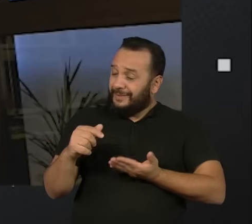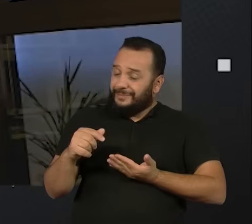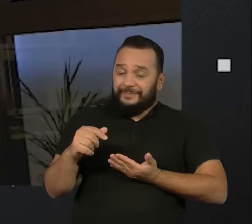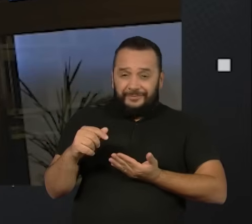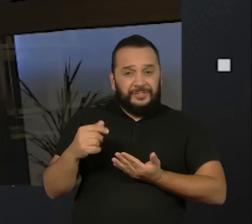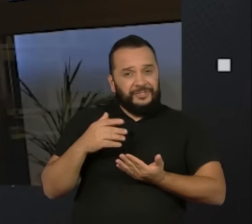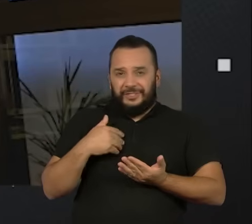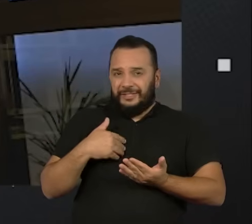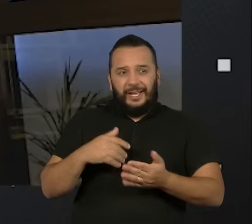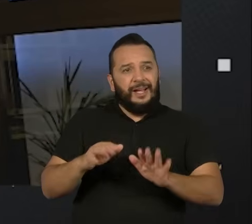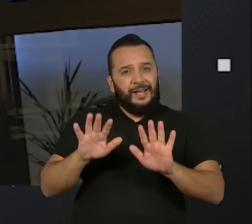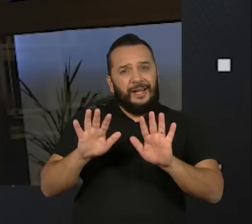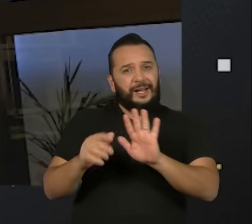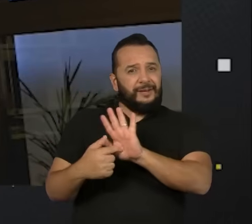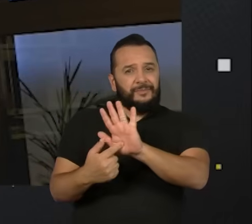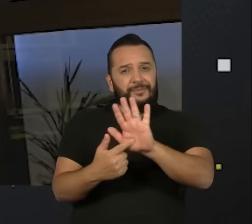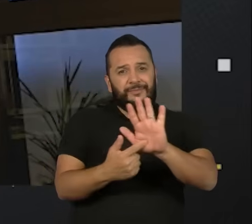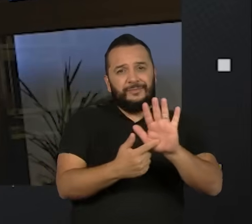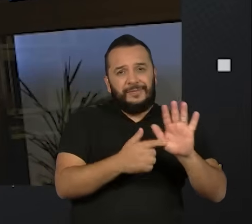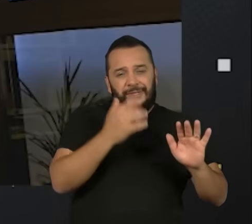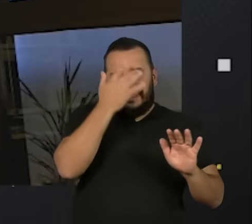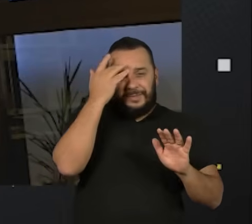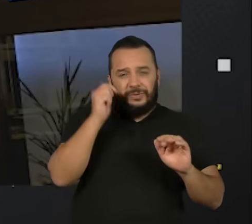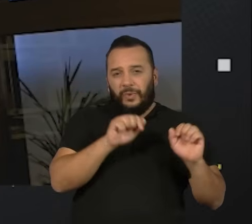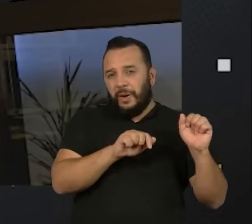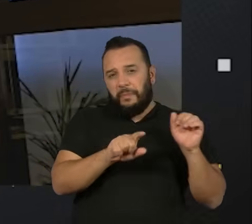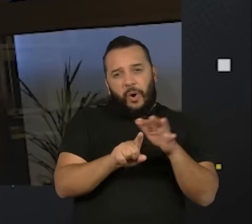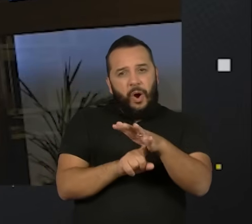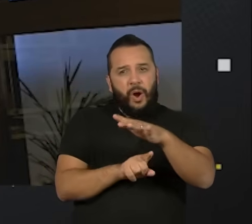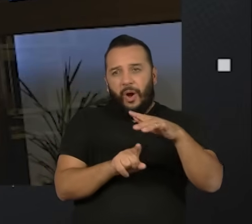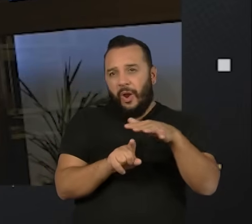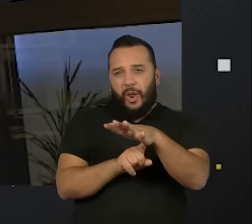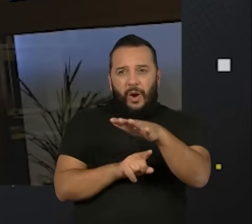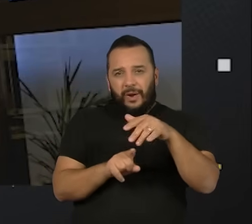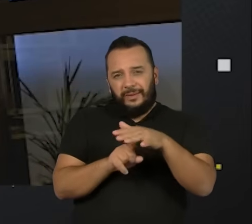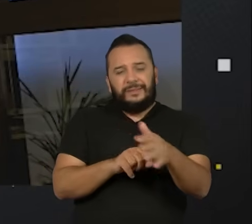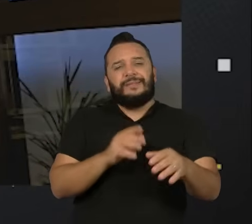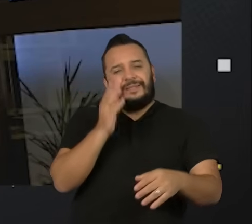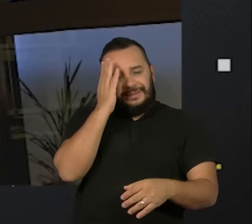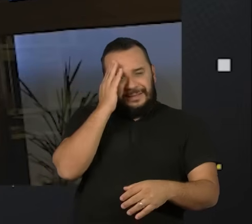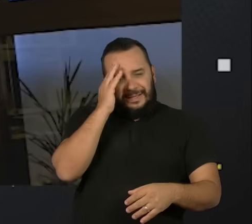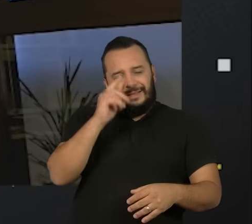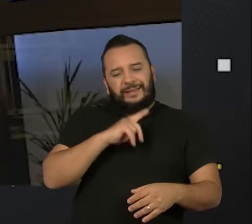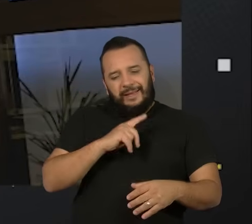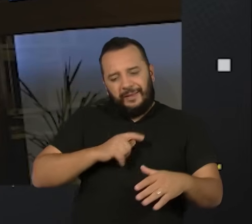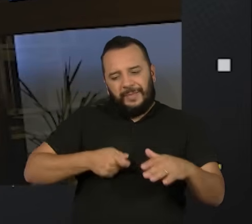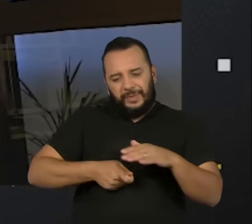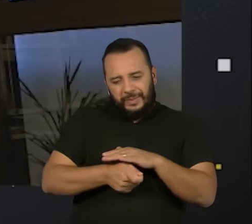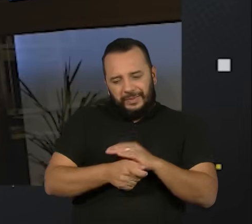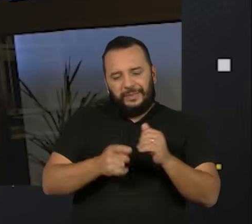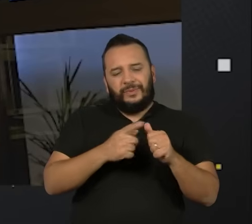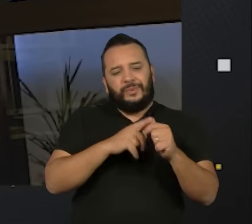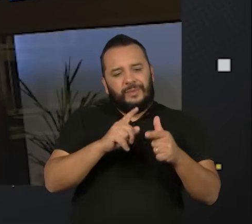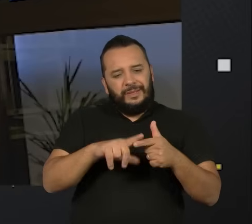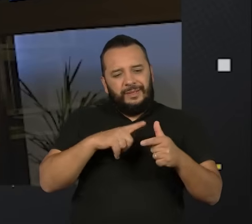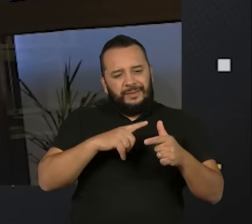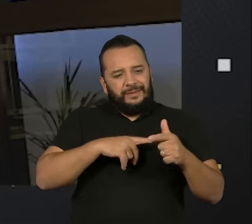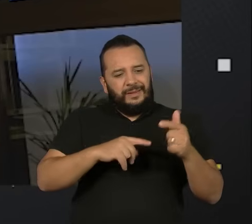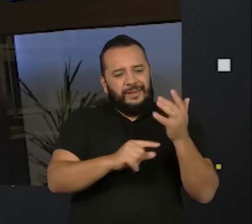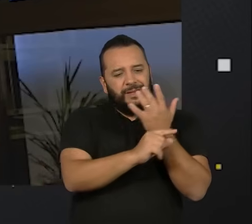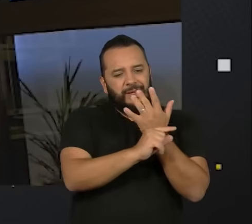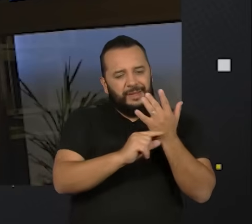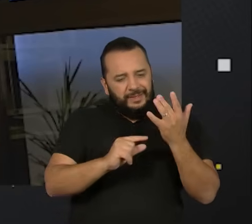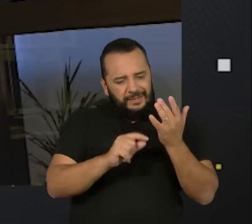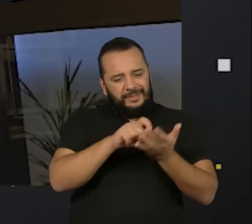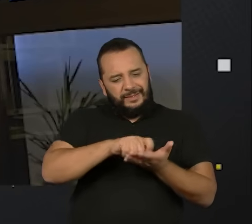fica em cartaz. A plateia responde. Então, mais do que o patrocinador, mais do que a pauta, mais do que uma mensagem específica, o